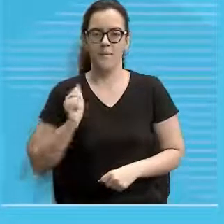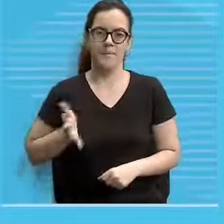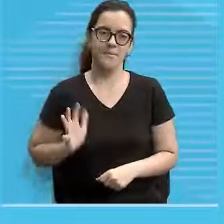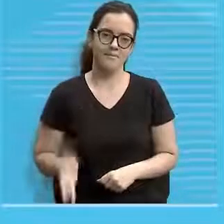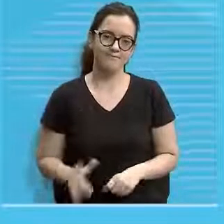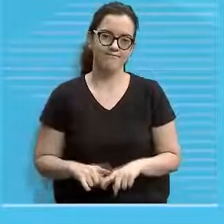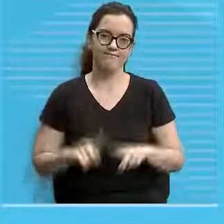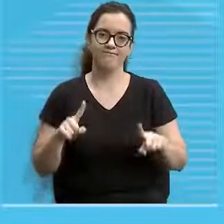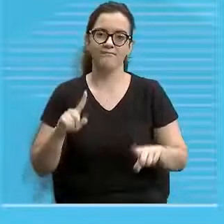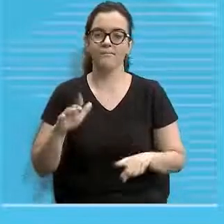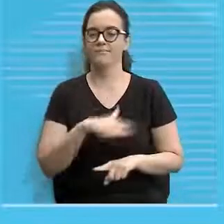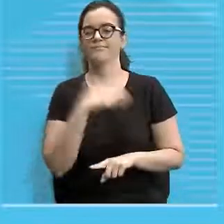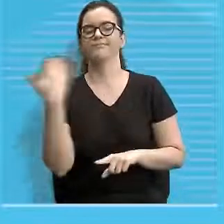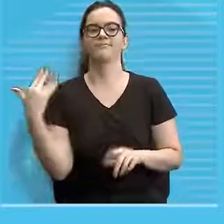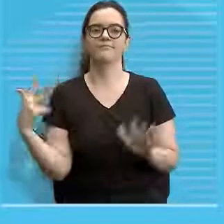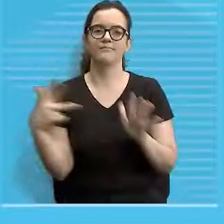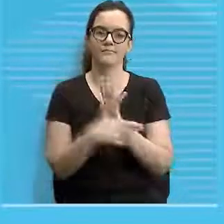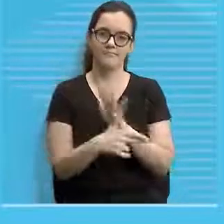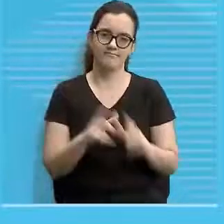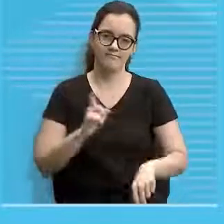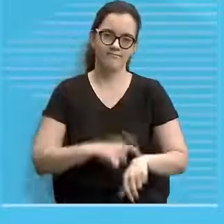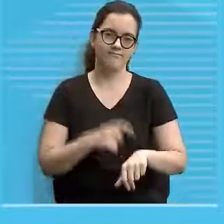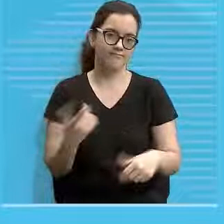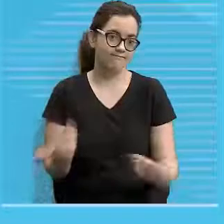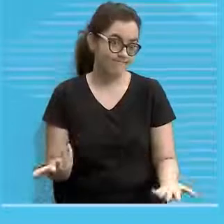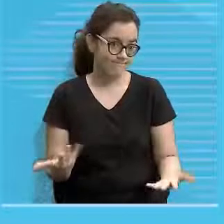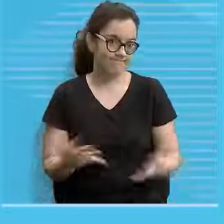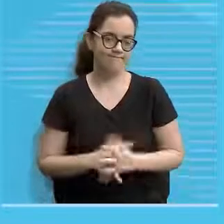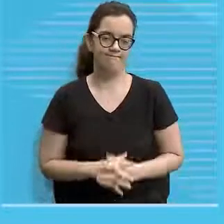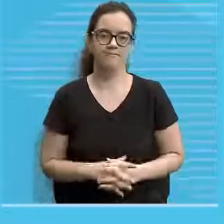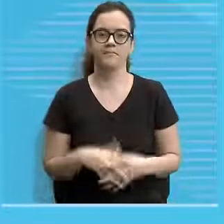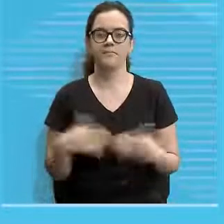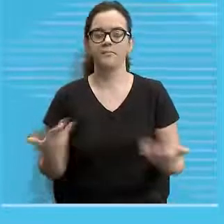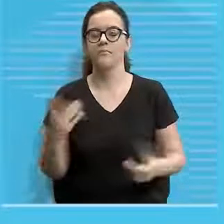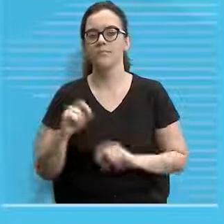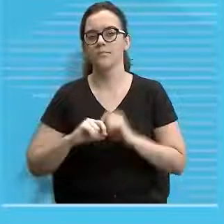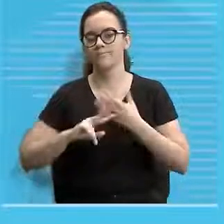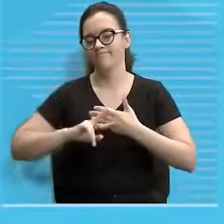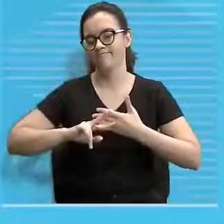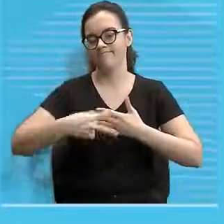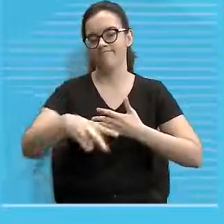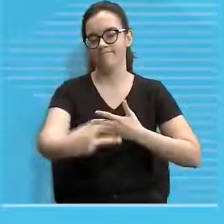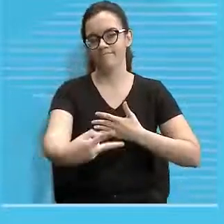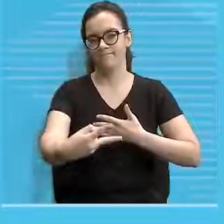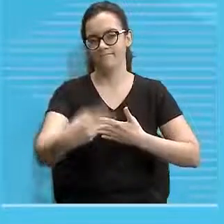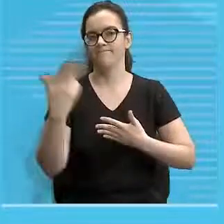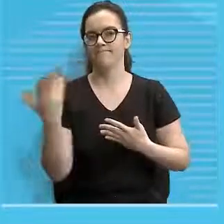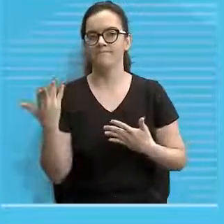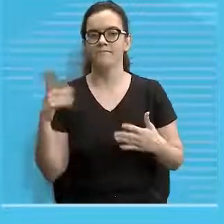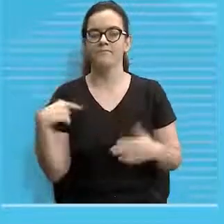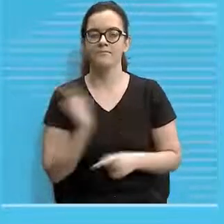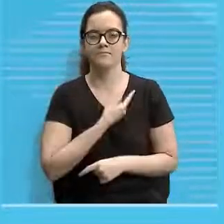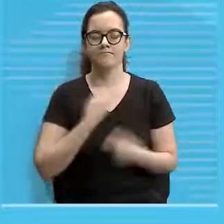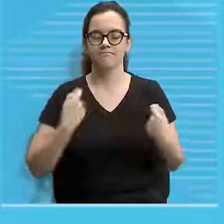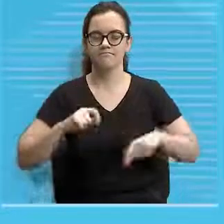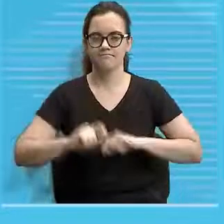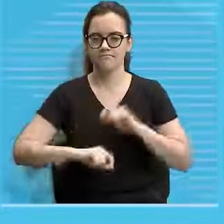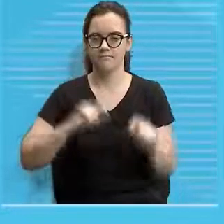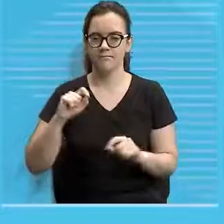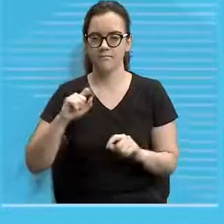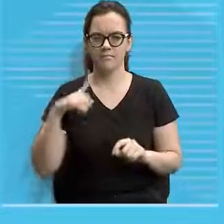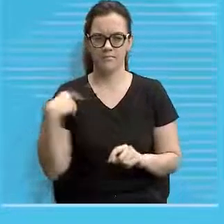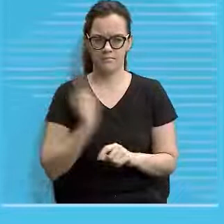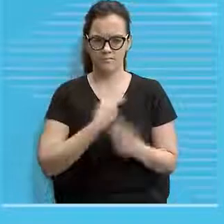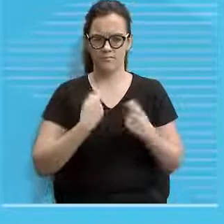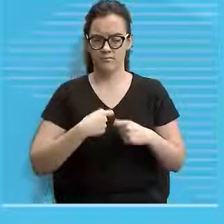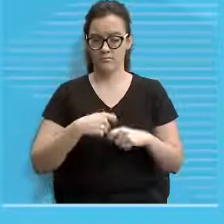isso aí são todas as consequências que foram sendo criadas nessa ideia de que a gente precisa entrar dentro de um padrão para que a